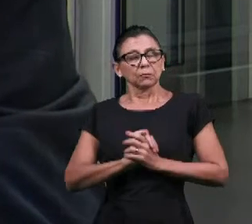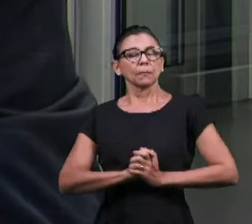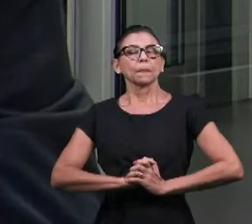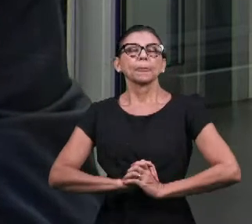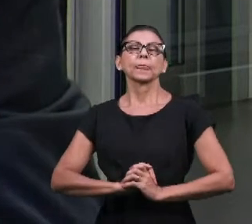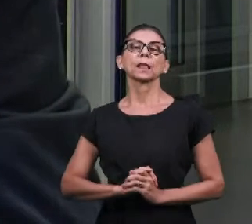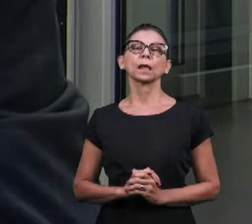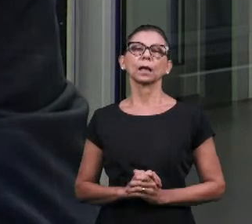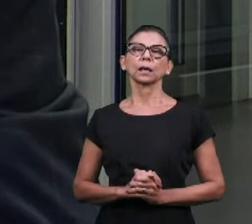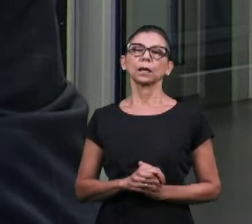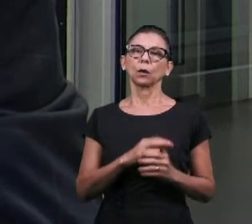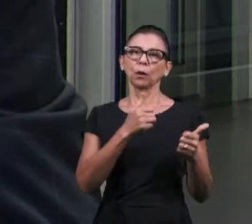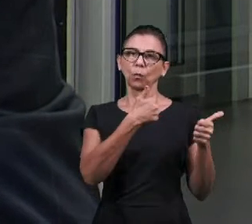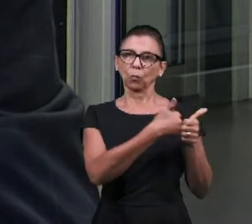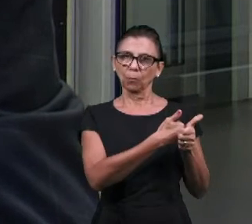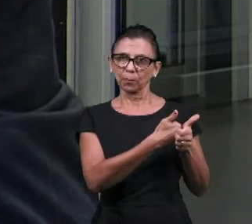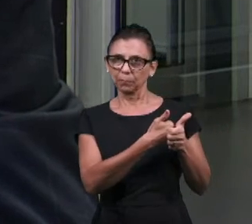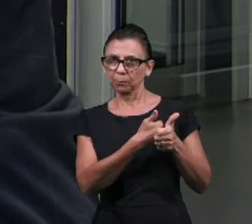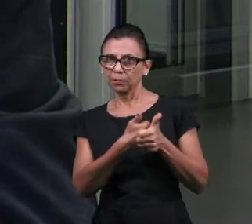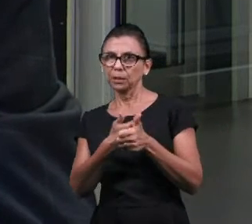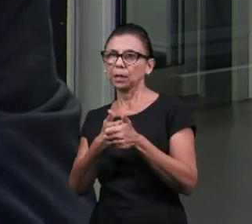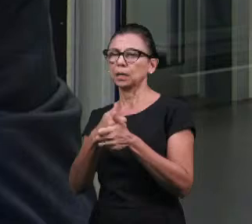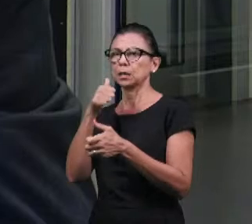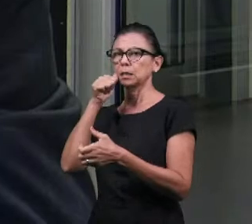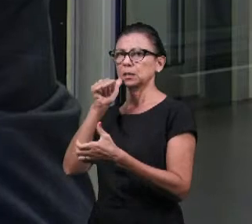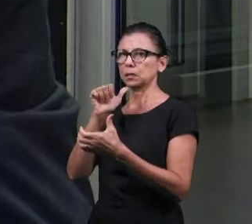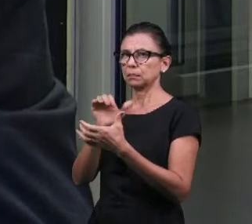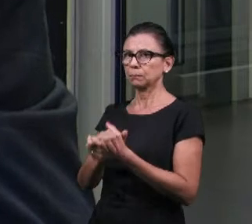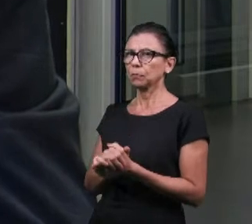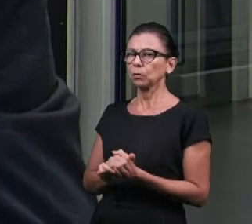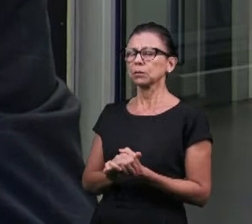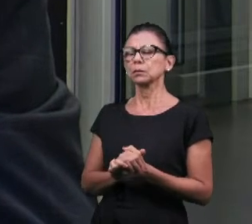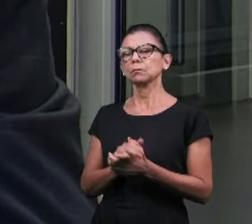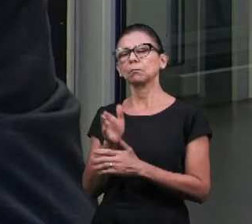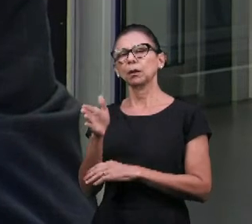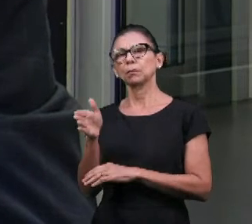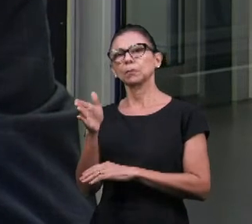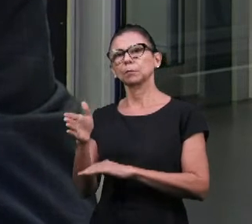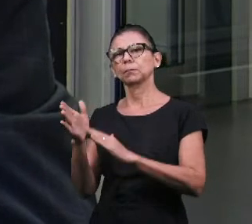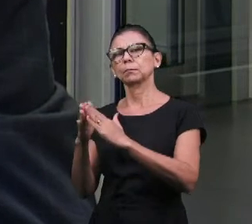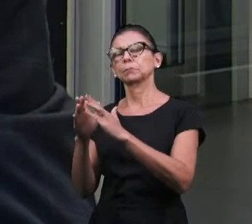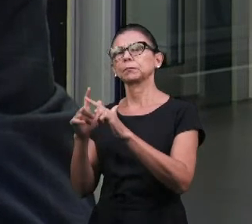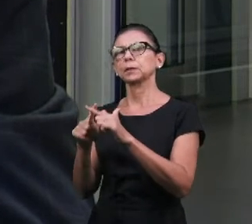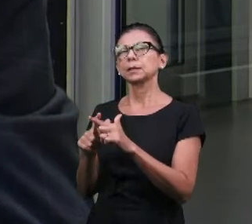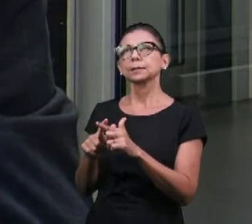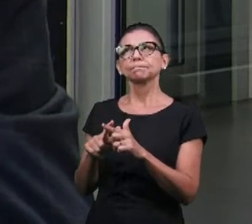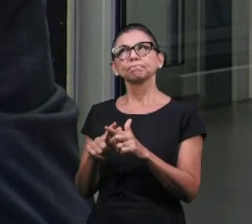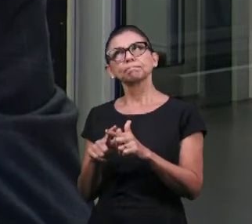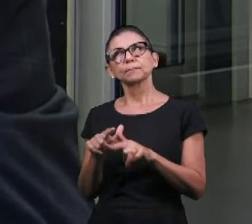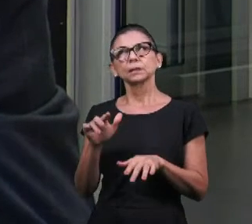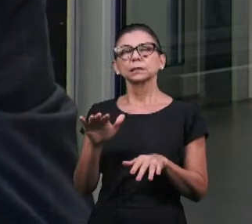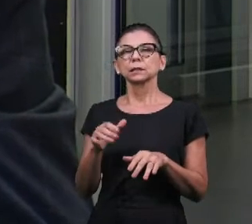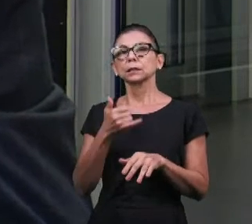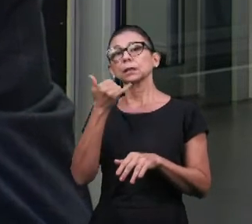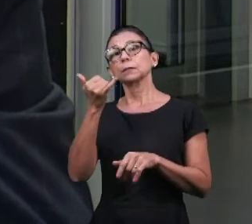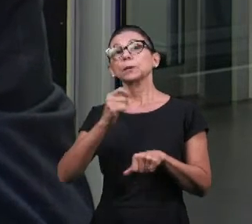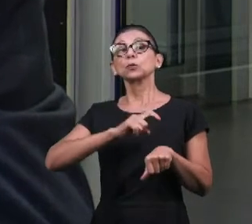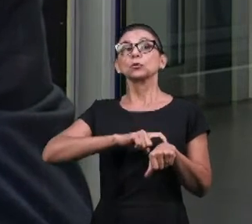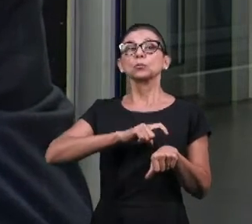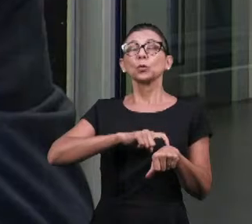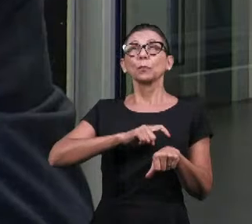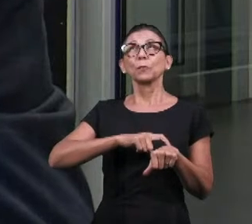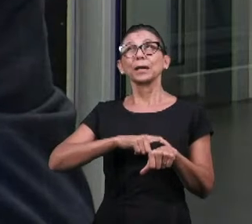esposa. Até que, em determinado momento, né, o Senhor começou a me